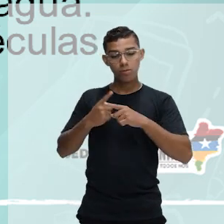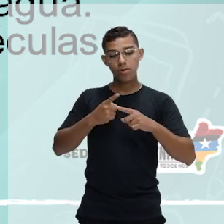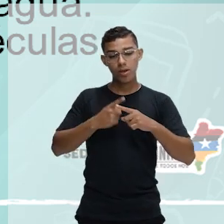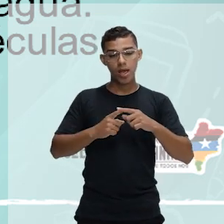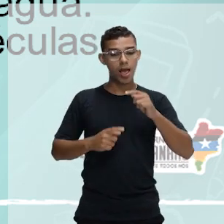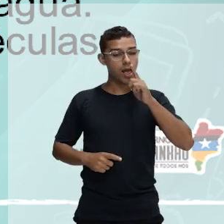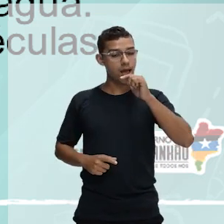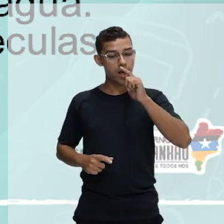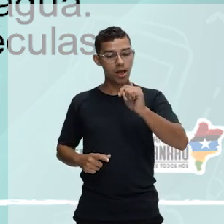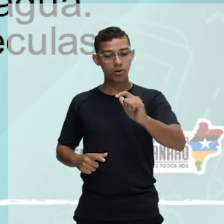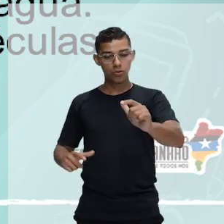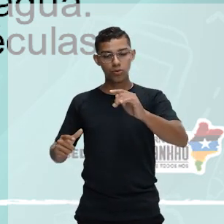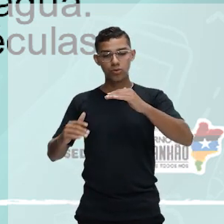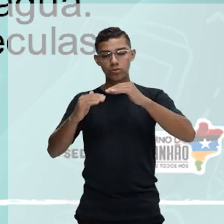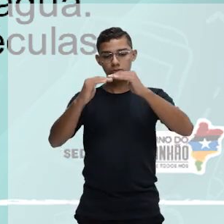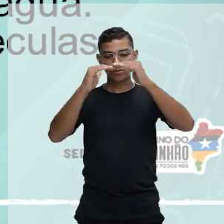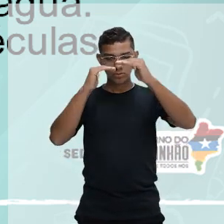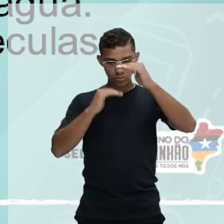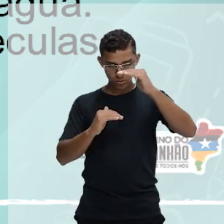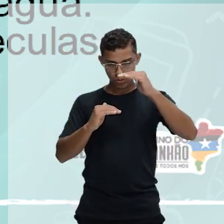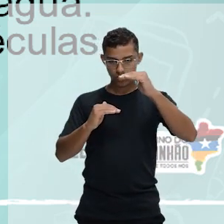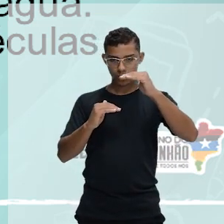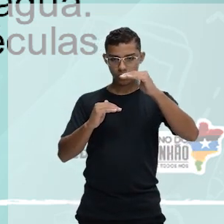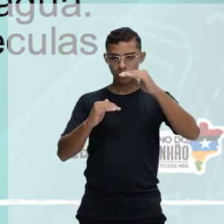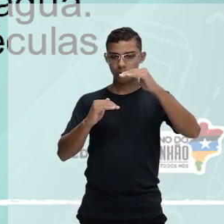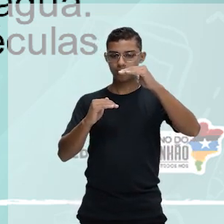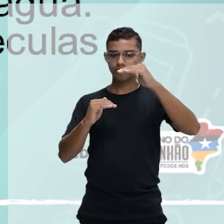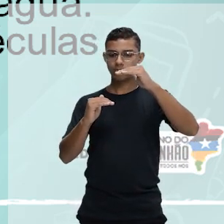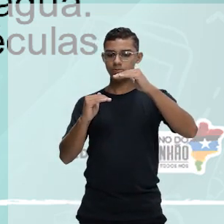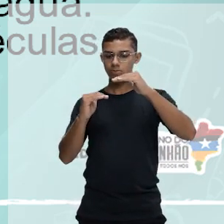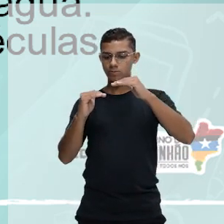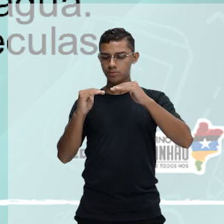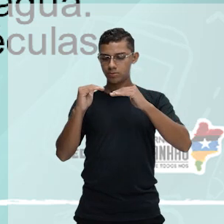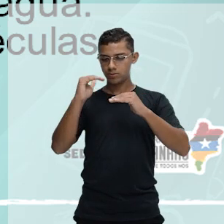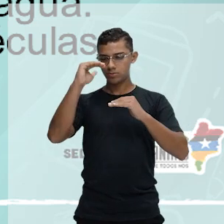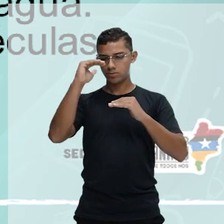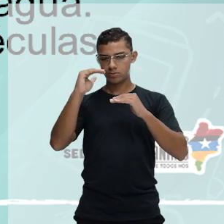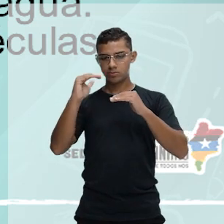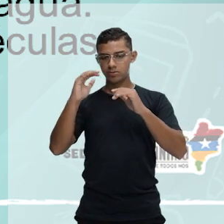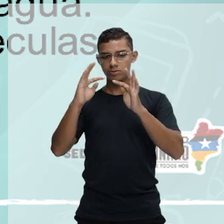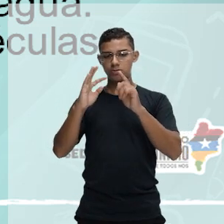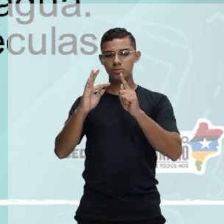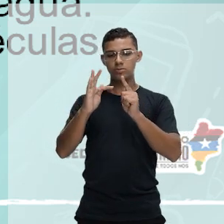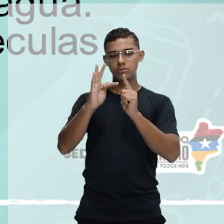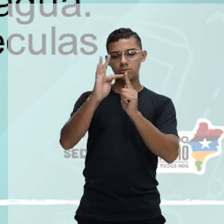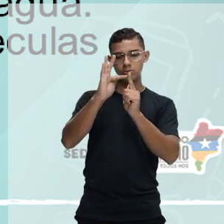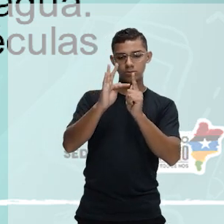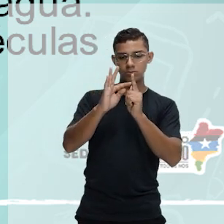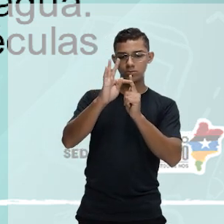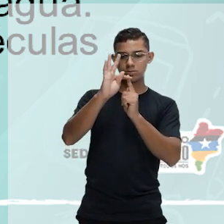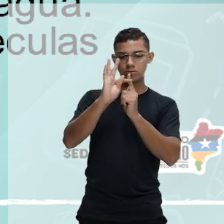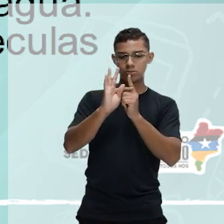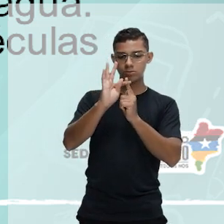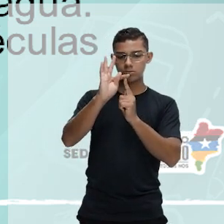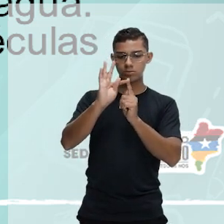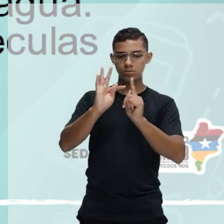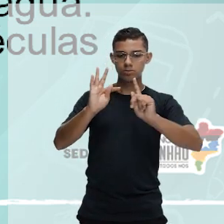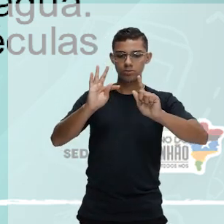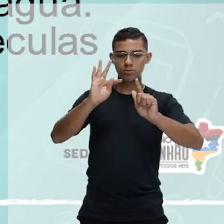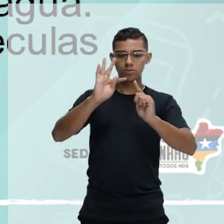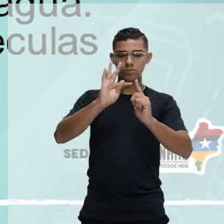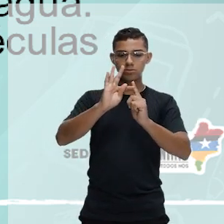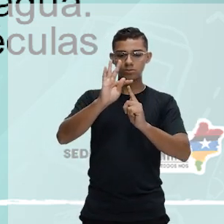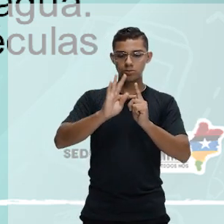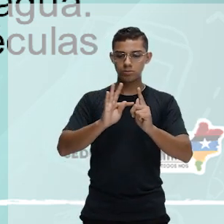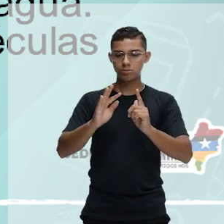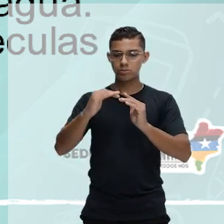a temperatura de turbina. Letra B, é uma hidrelétrica porque a usina faz uso